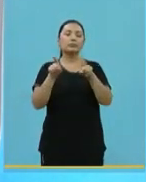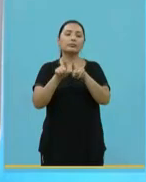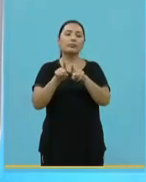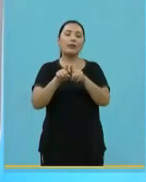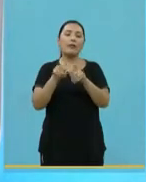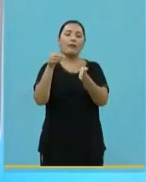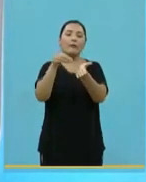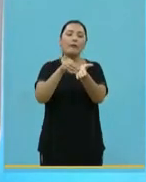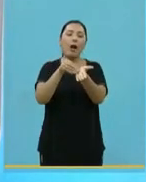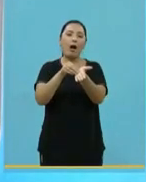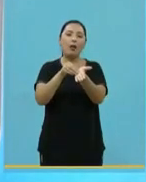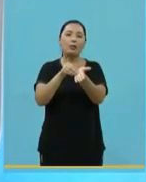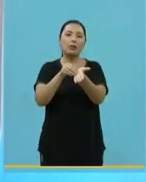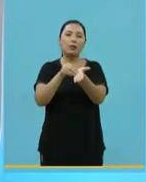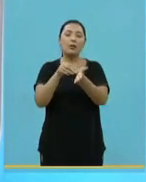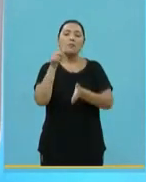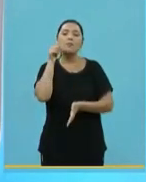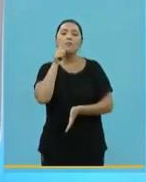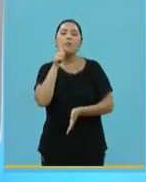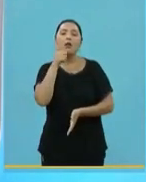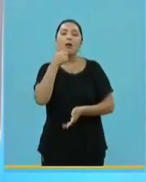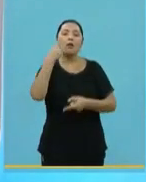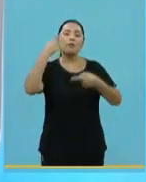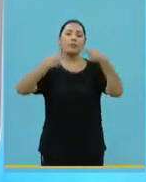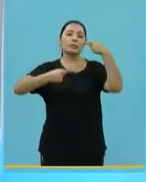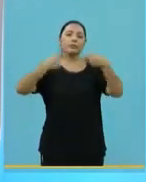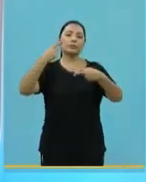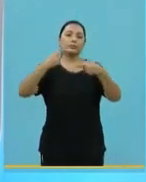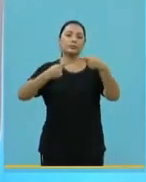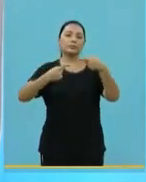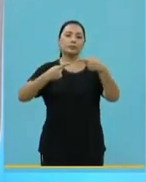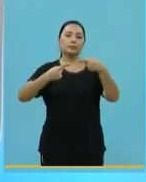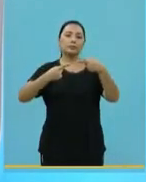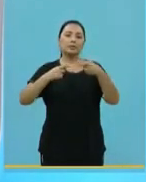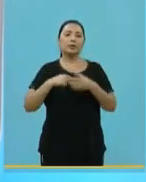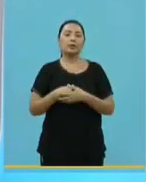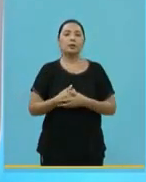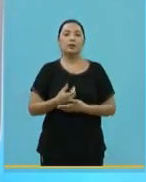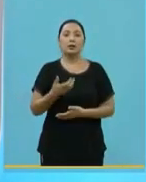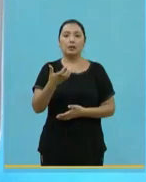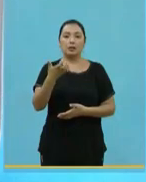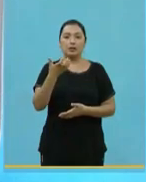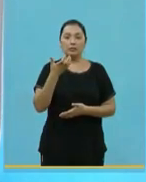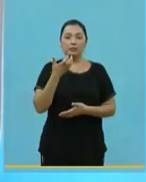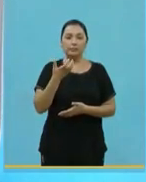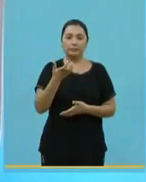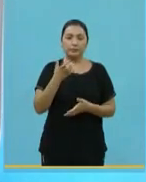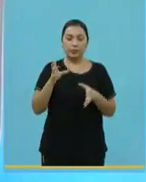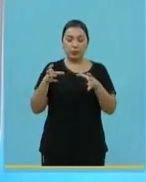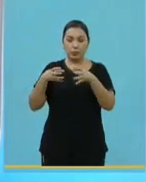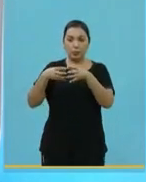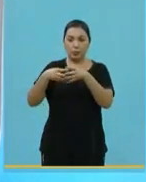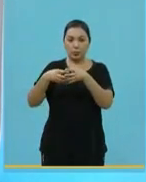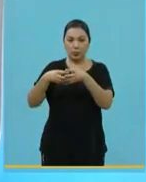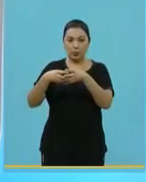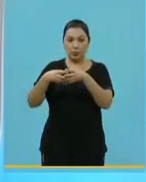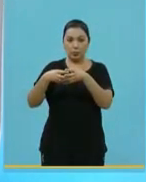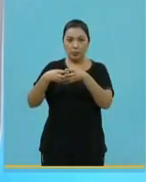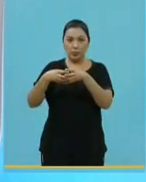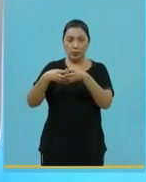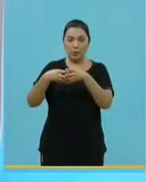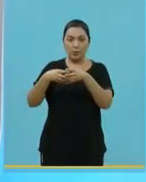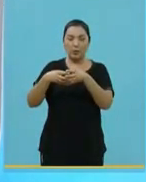de participação das mulheres na política o nosso compromisso é com o gabinete ministerial paritário metade dos ministérios serão